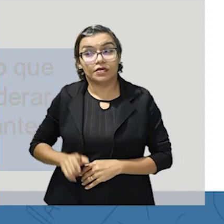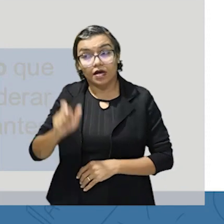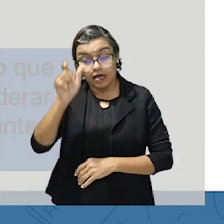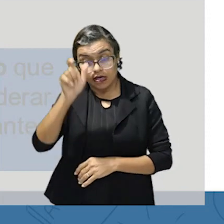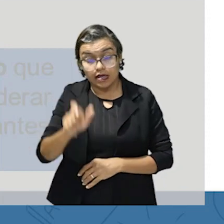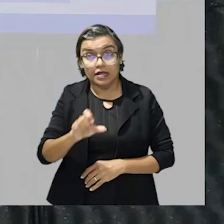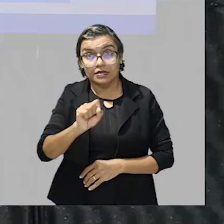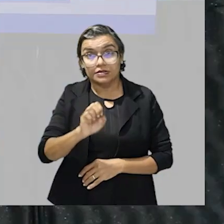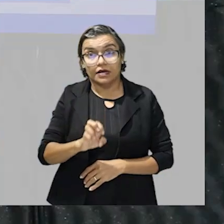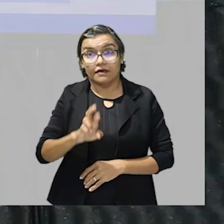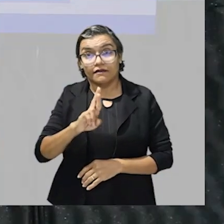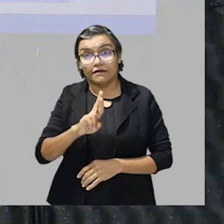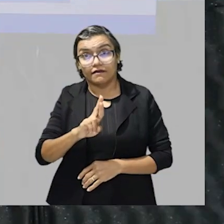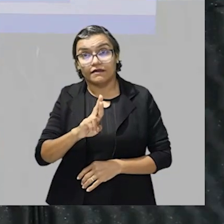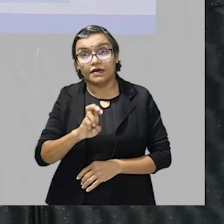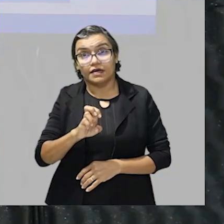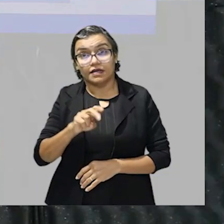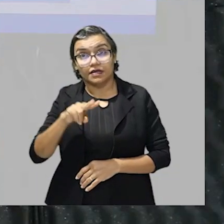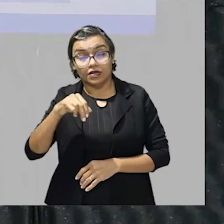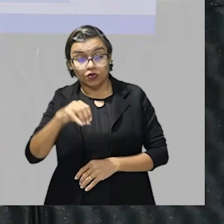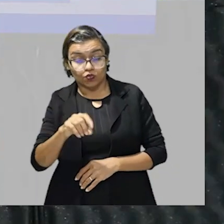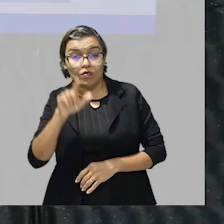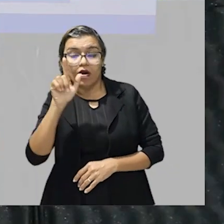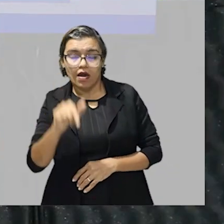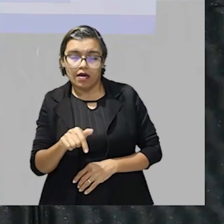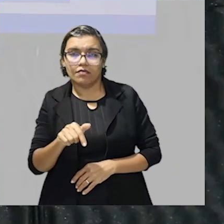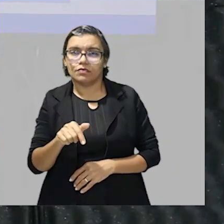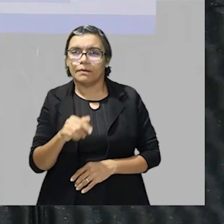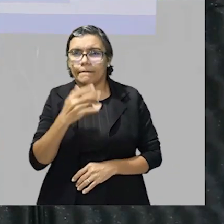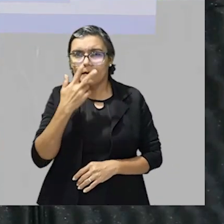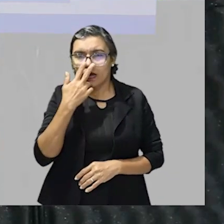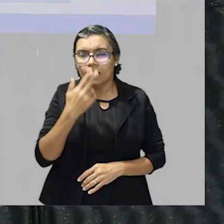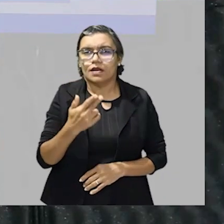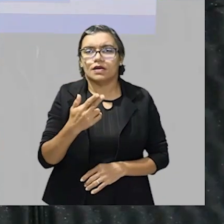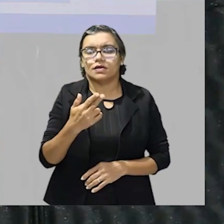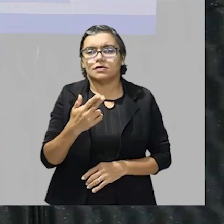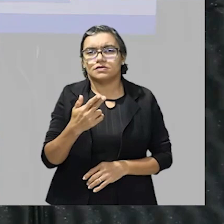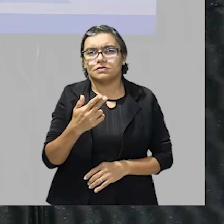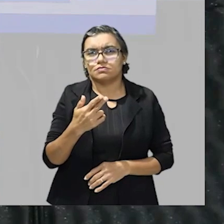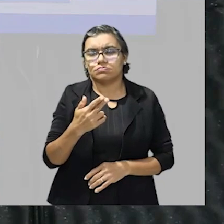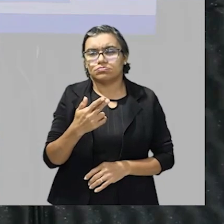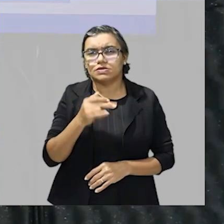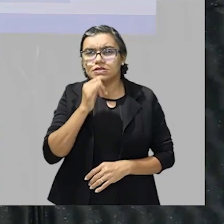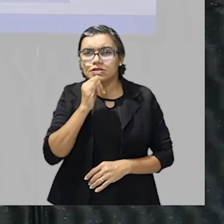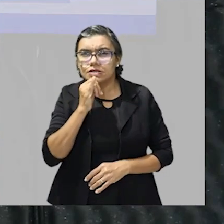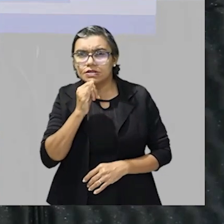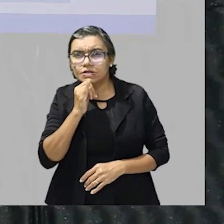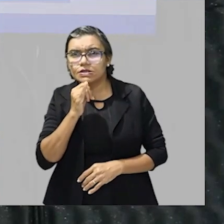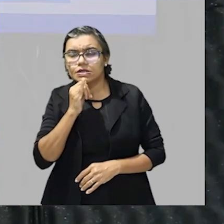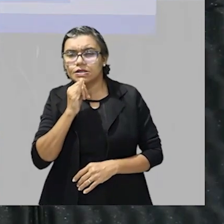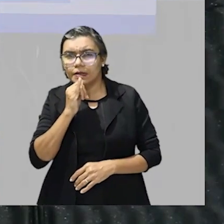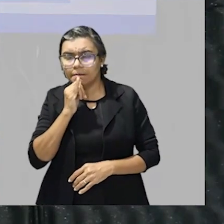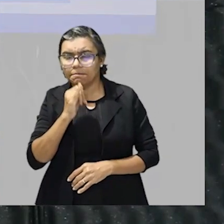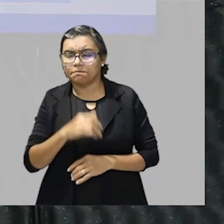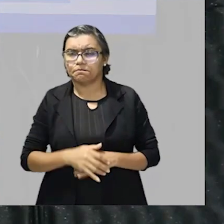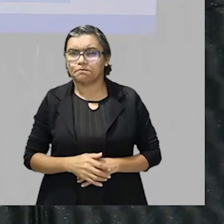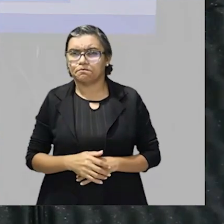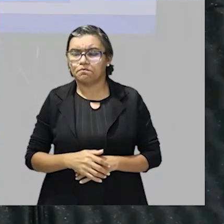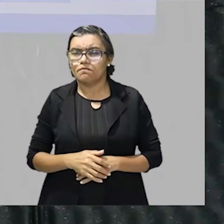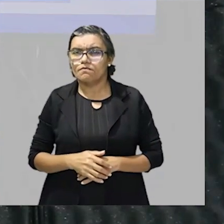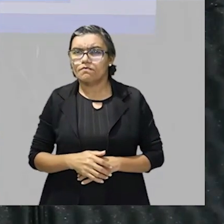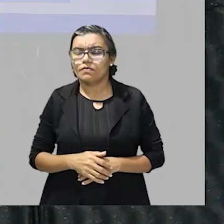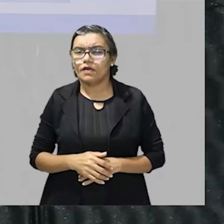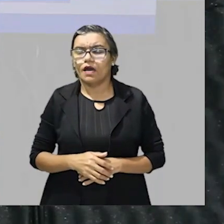é um apelido genérico dadas retirantes nordestinos muito saíram do Sertão para tentar a vida na cidade